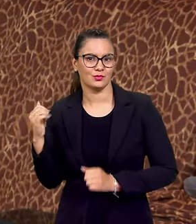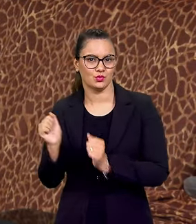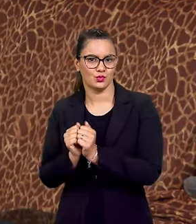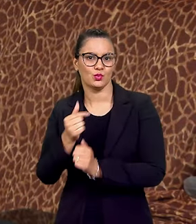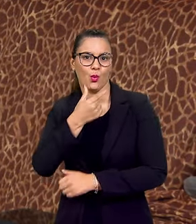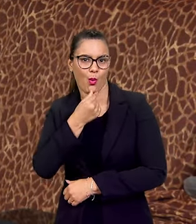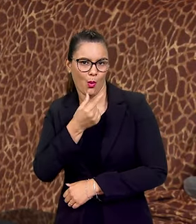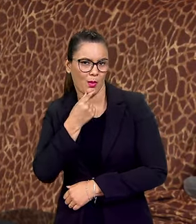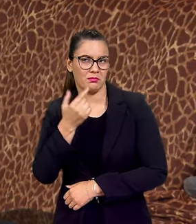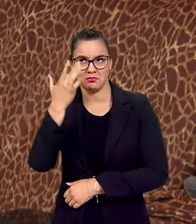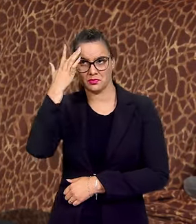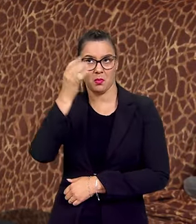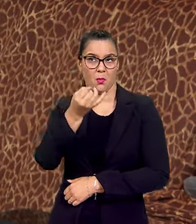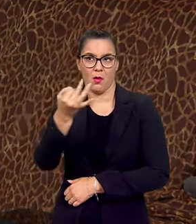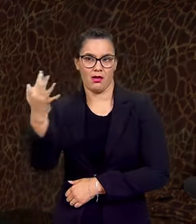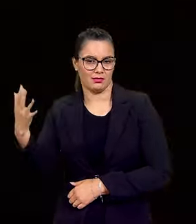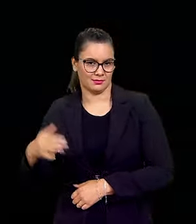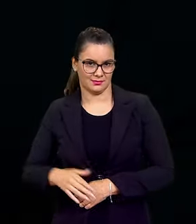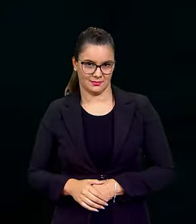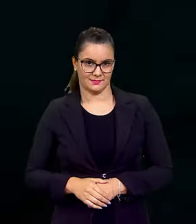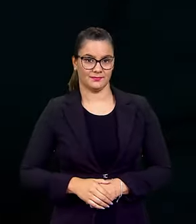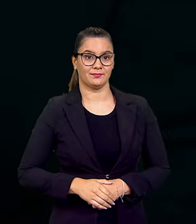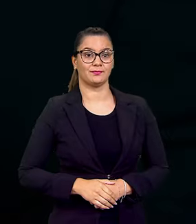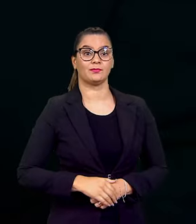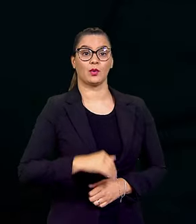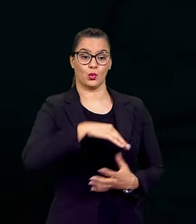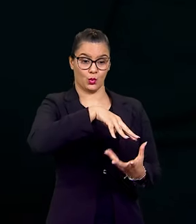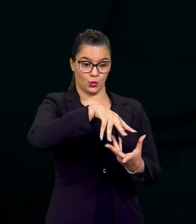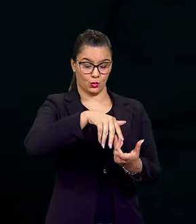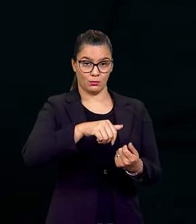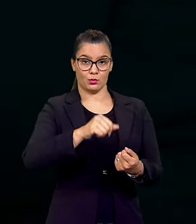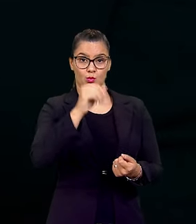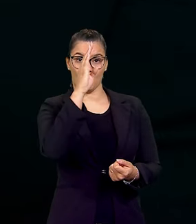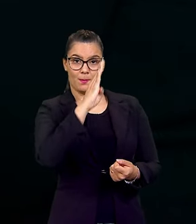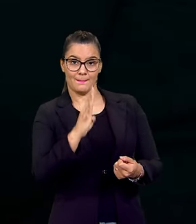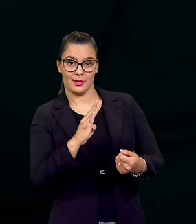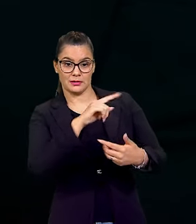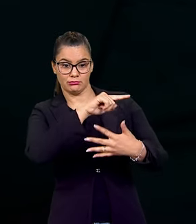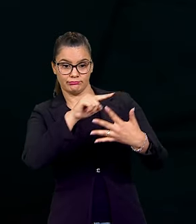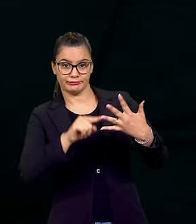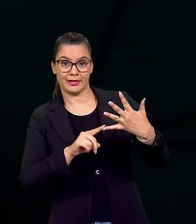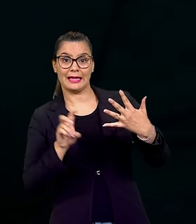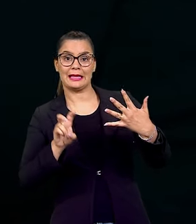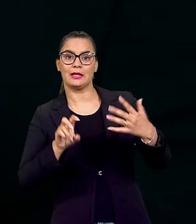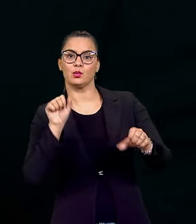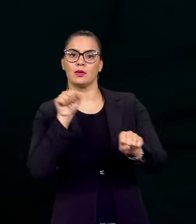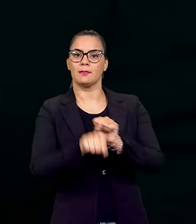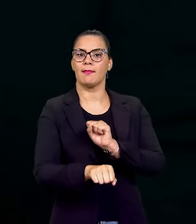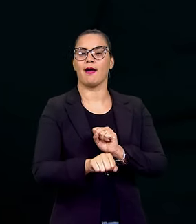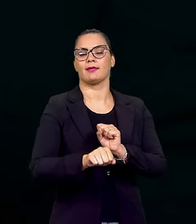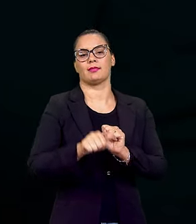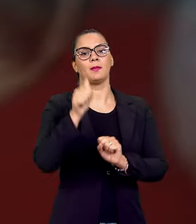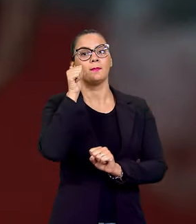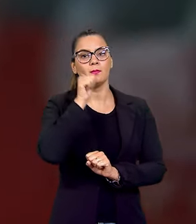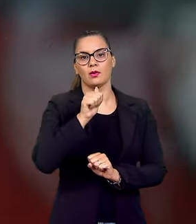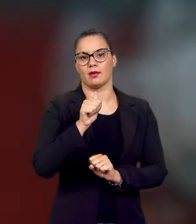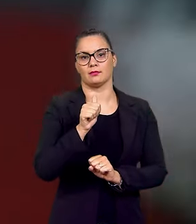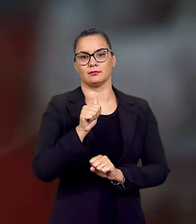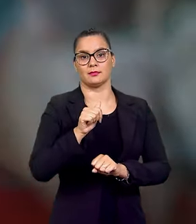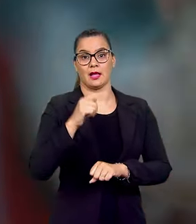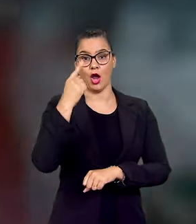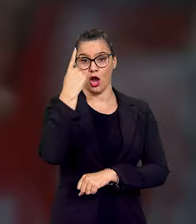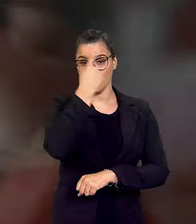né? Quantas e quantas. No mundo, o Brasil é o quinto país que mata mais mulheres, mais ou menos uma a